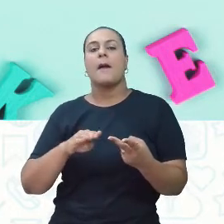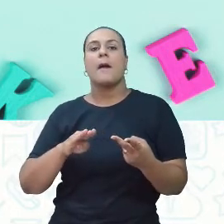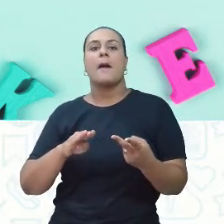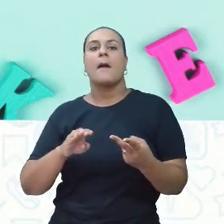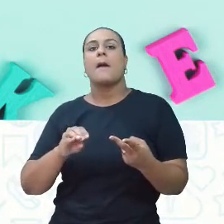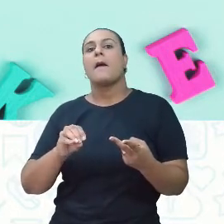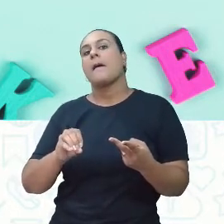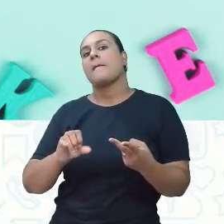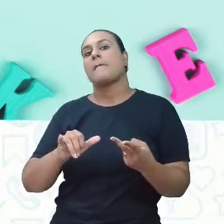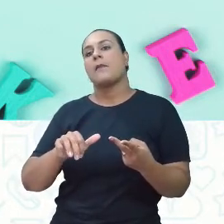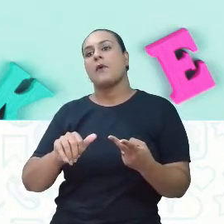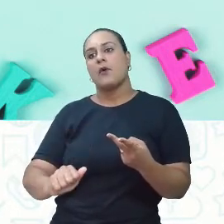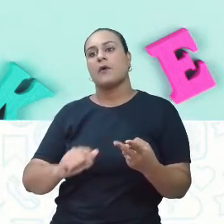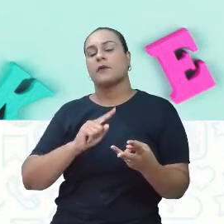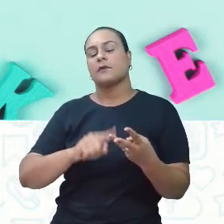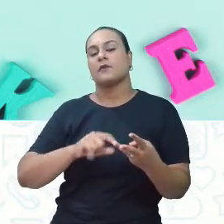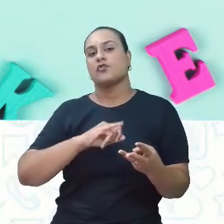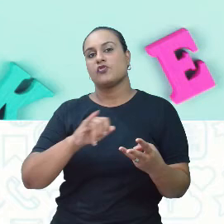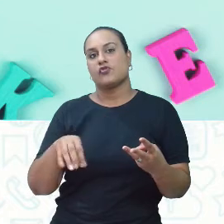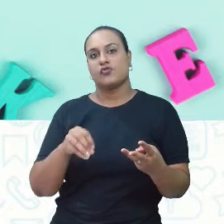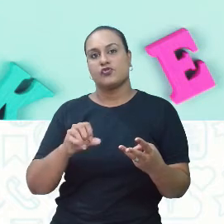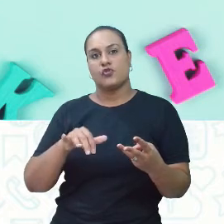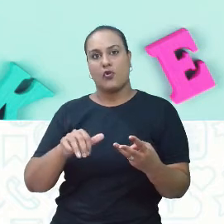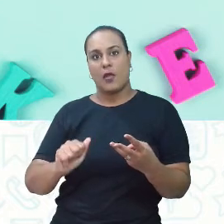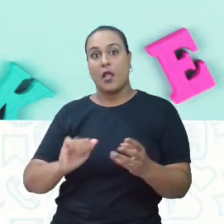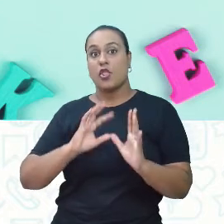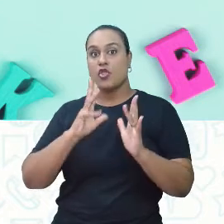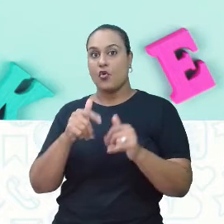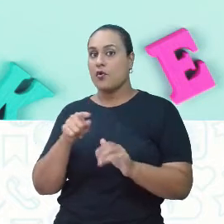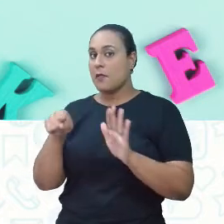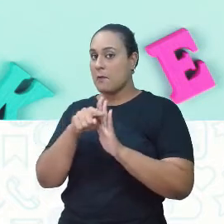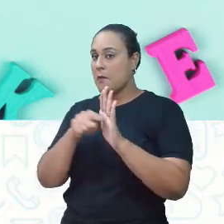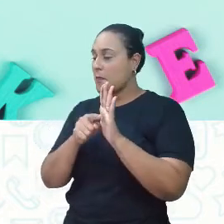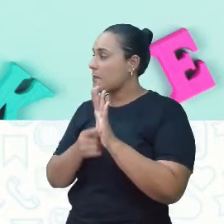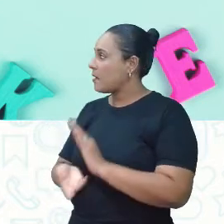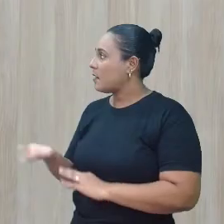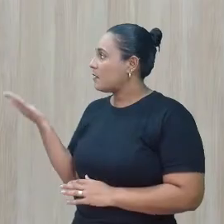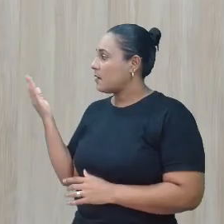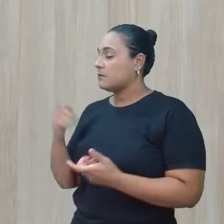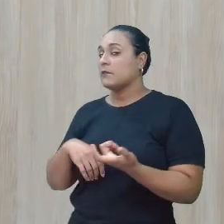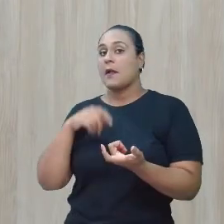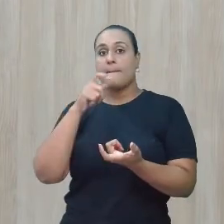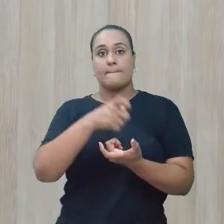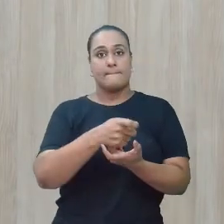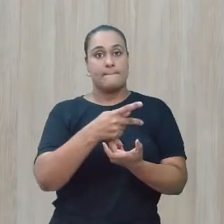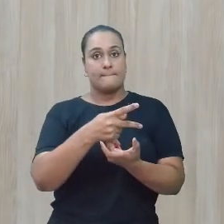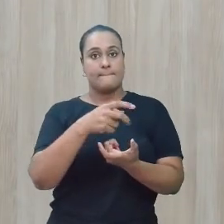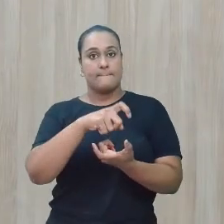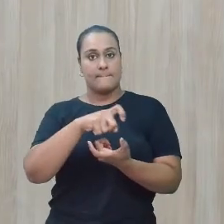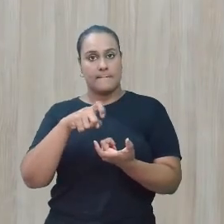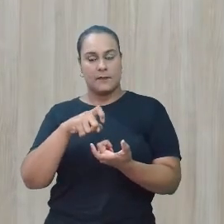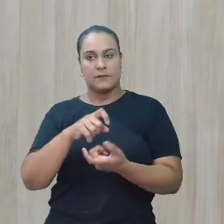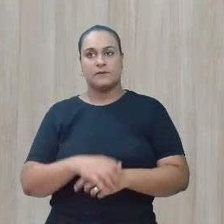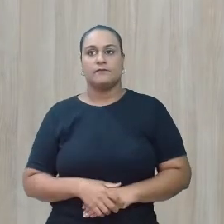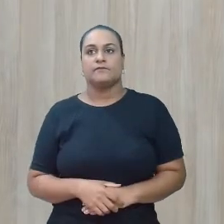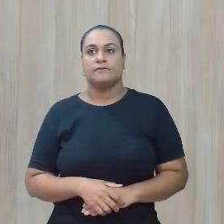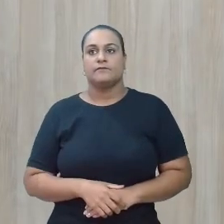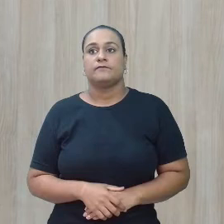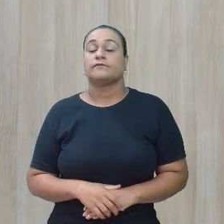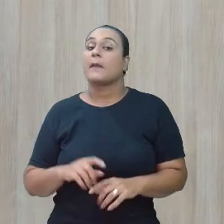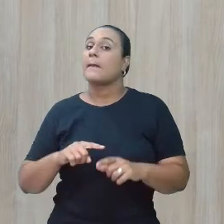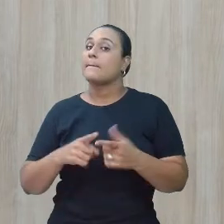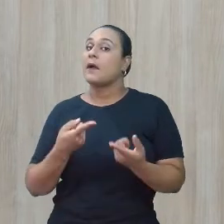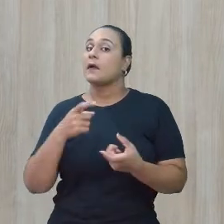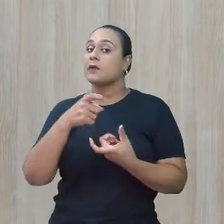que são todas palavras paroxítonas, cuja sílaba tônica é a penúltima, tá certo? Já